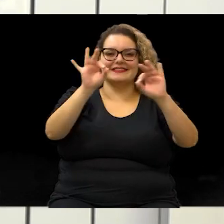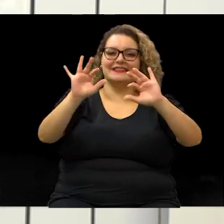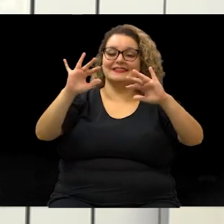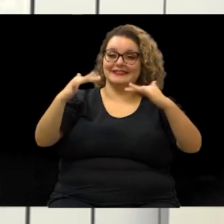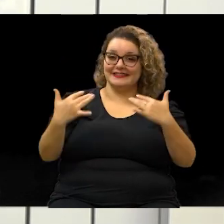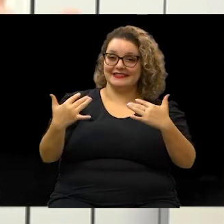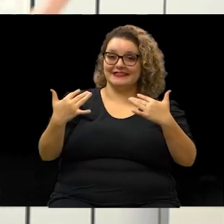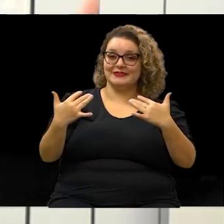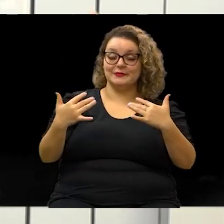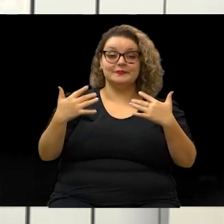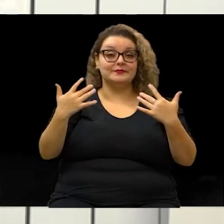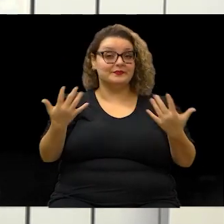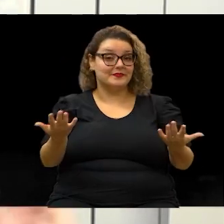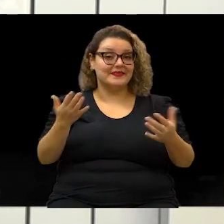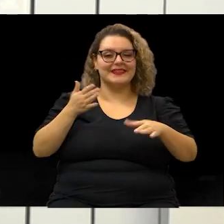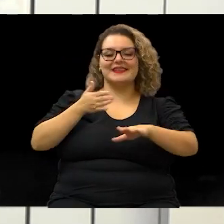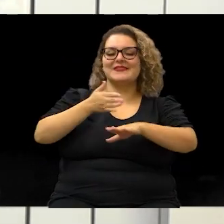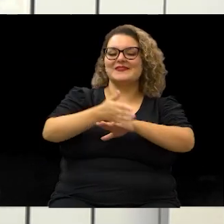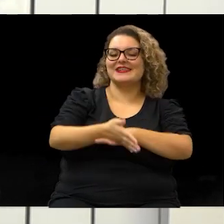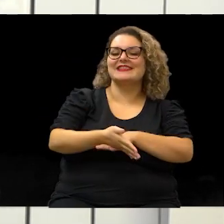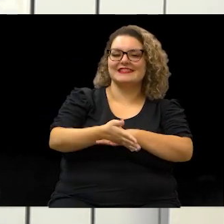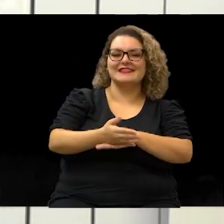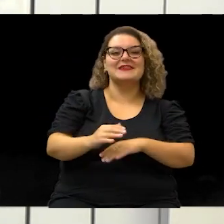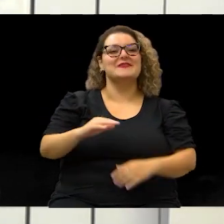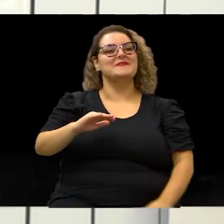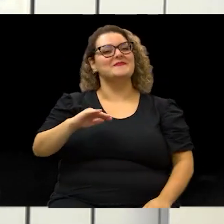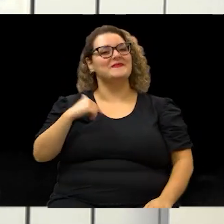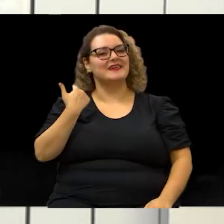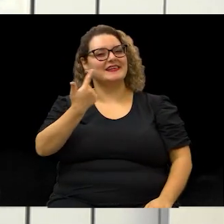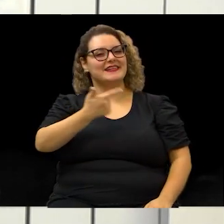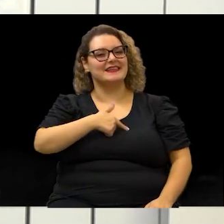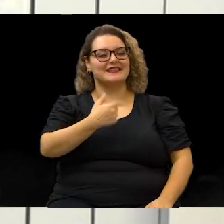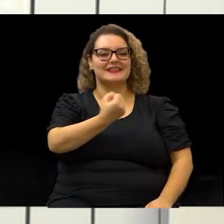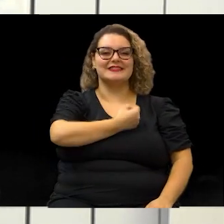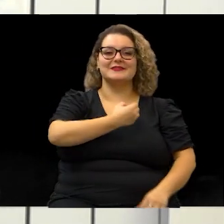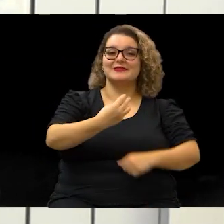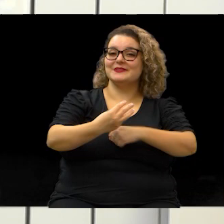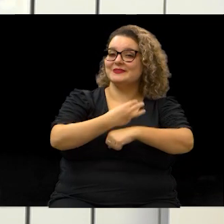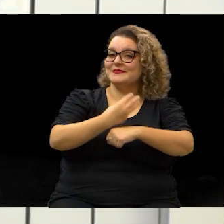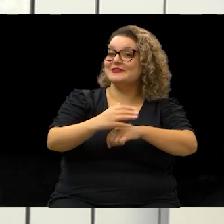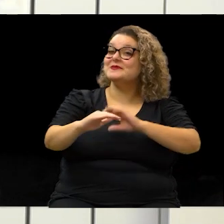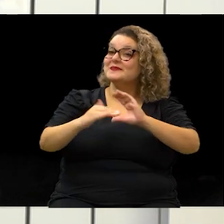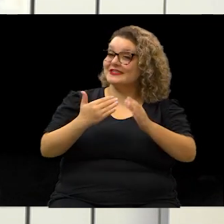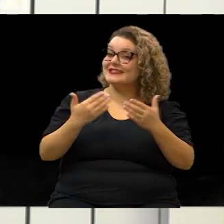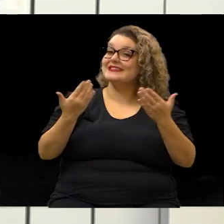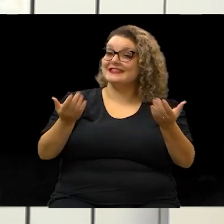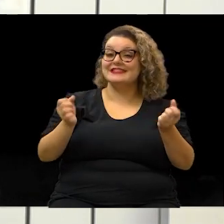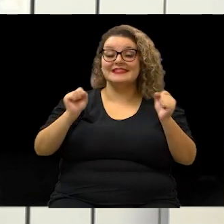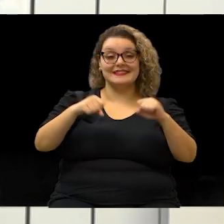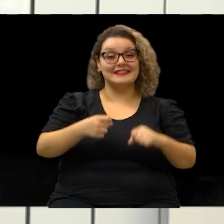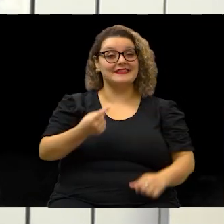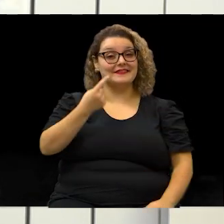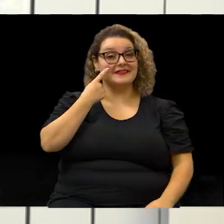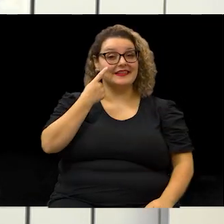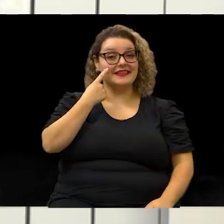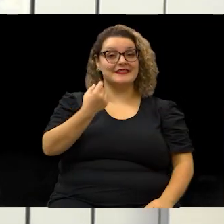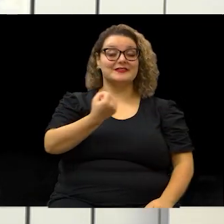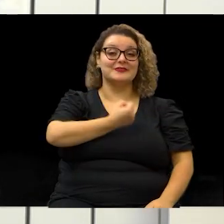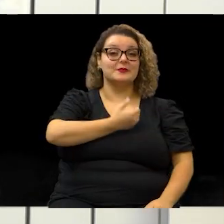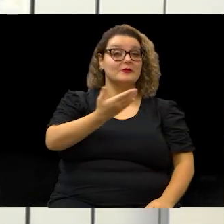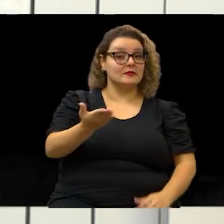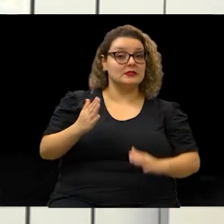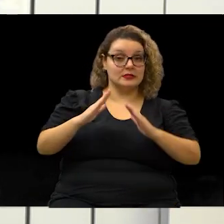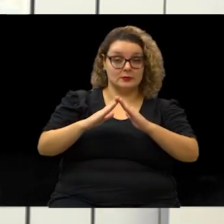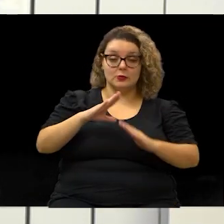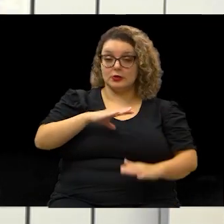sua audiência e participe. Envie a sua mensagem para o número do nosso WhatsApp. 19 é o